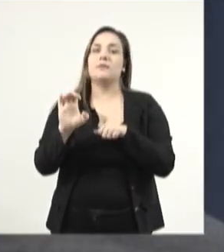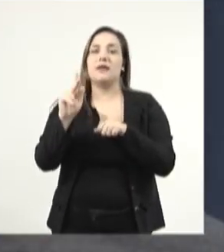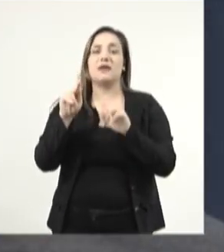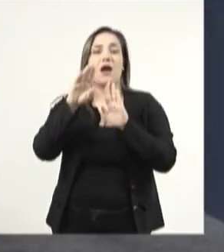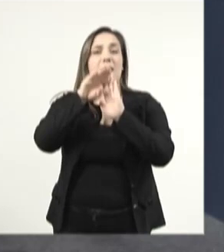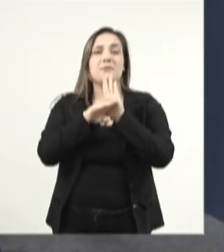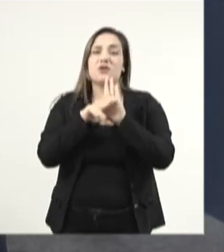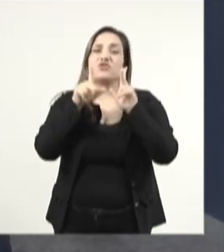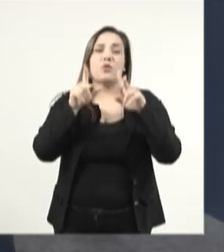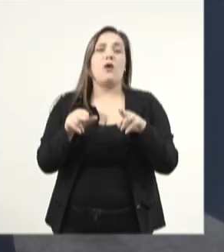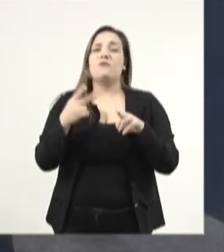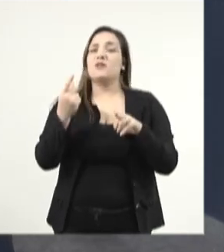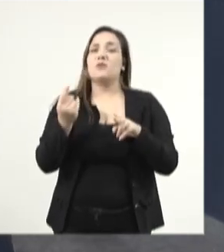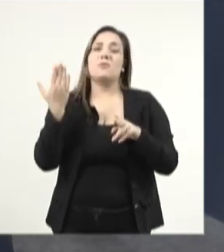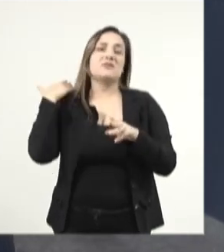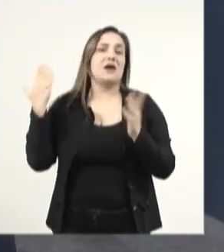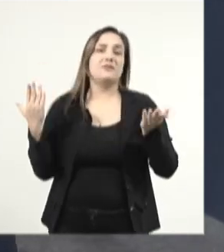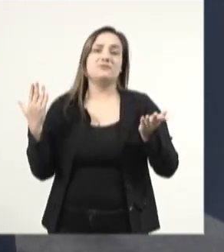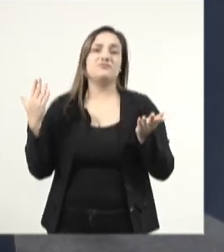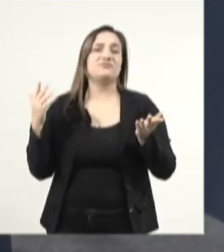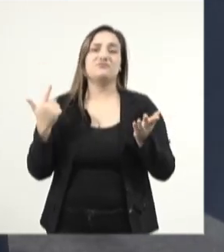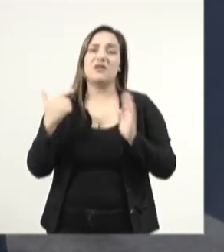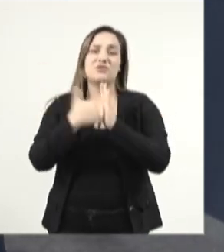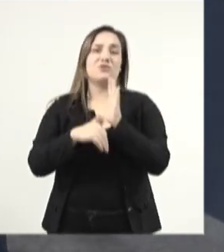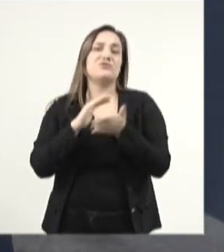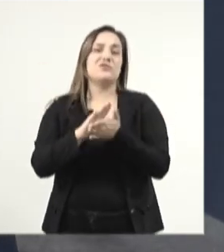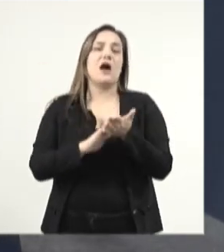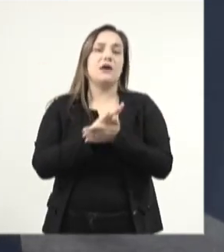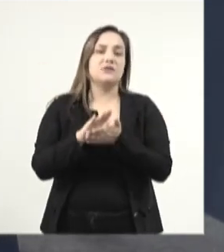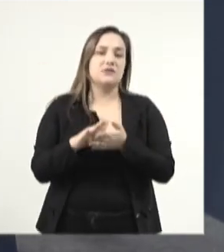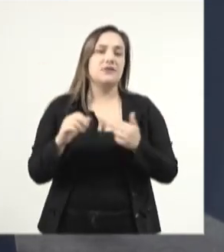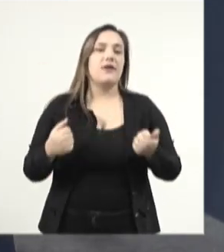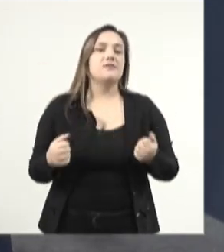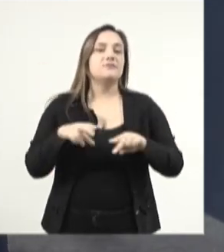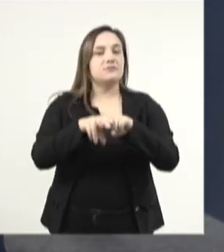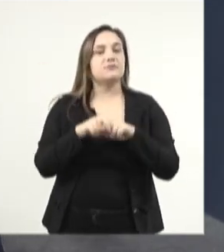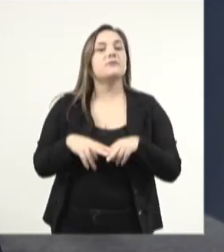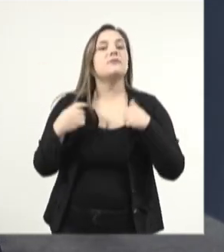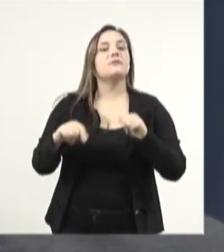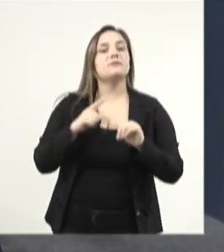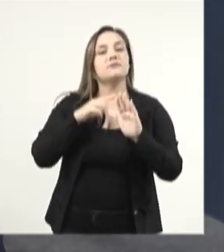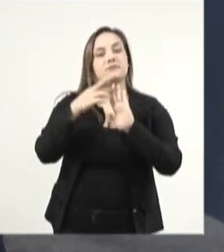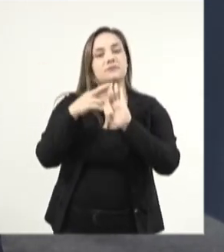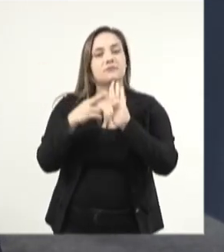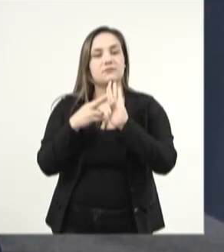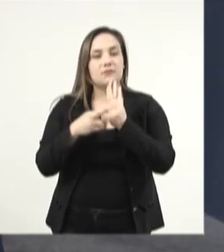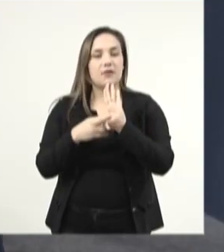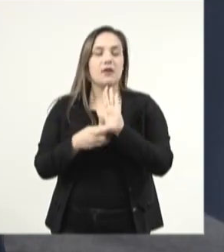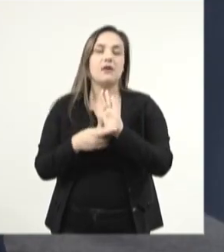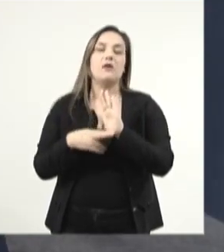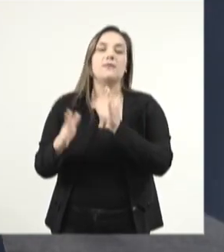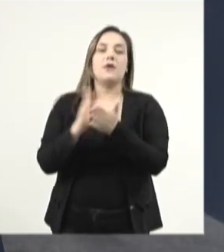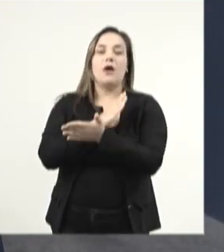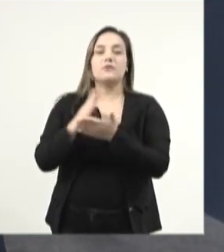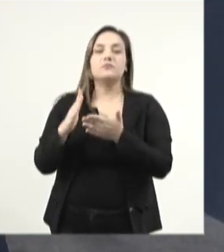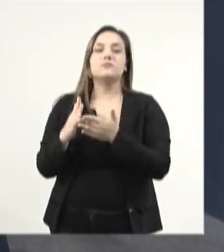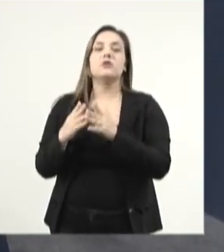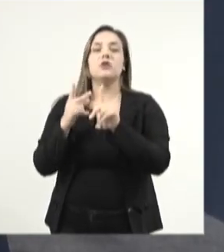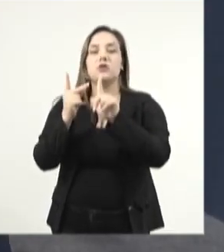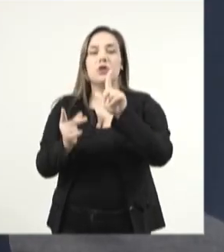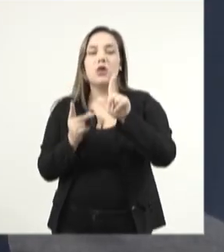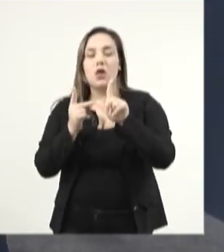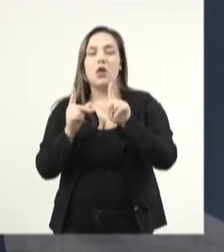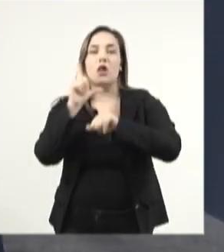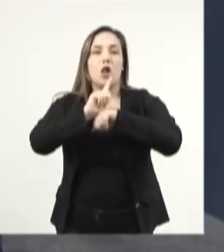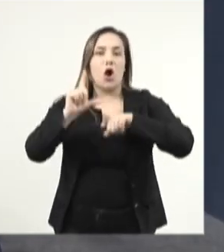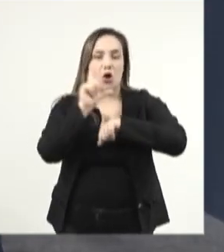está tendo desconto algum. Então, que se estabeleçam normas para que as empresas, as lojas, quando vão ofertar isso